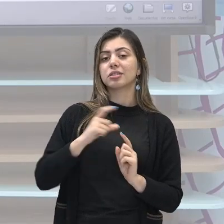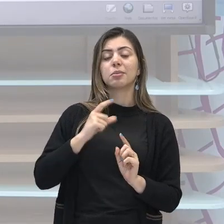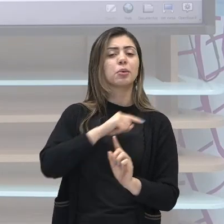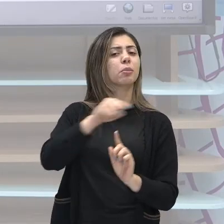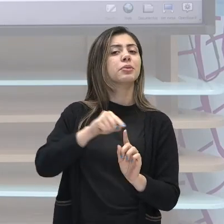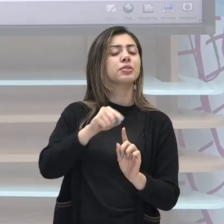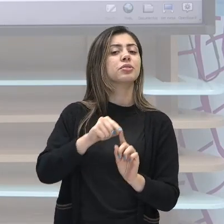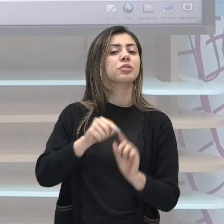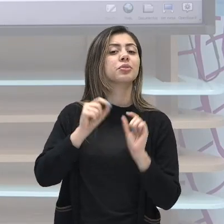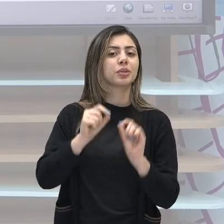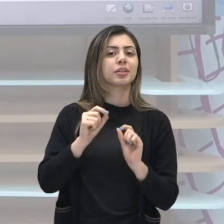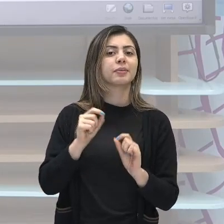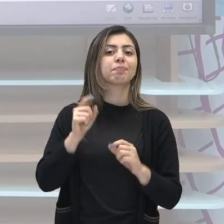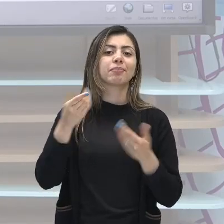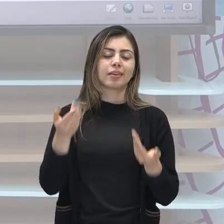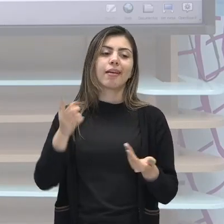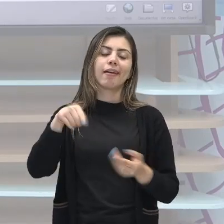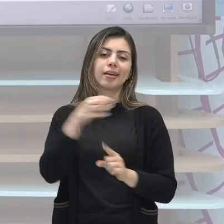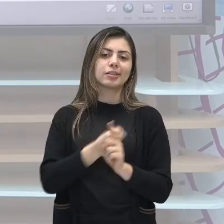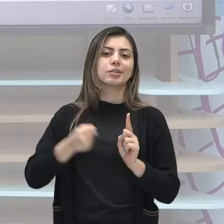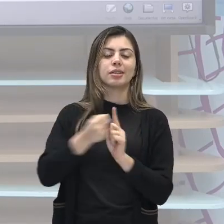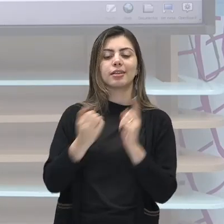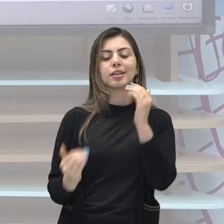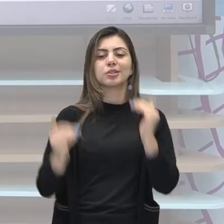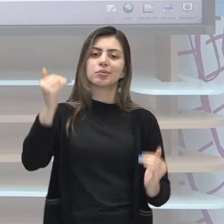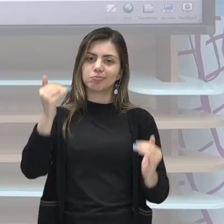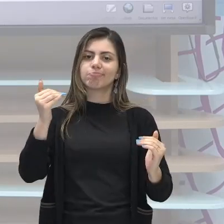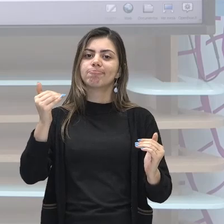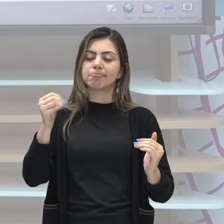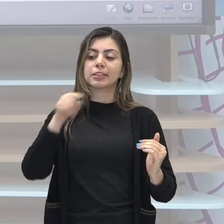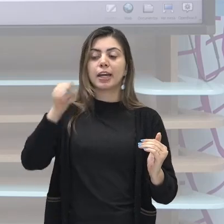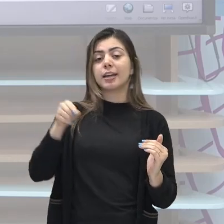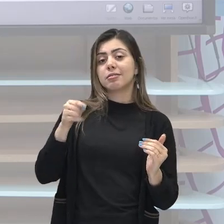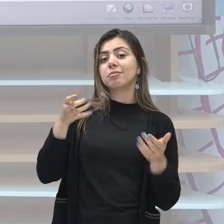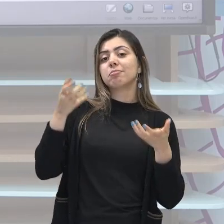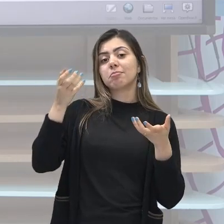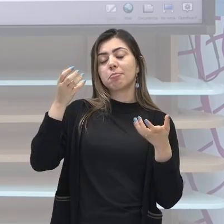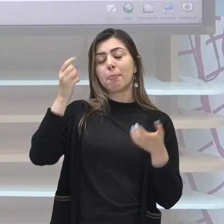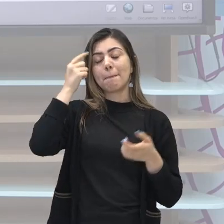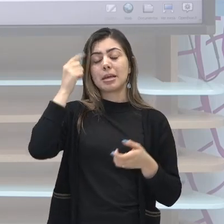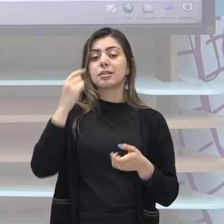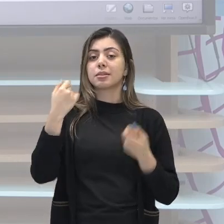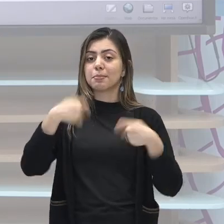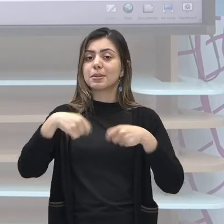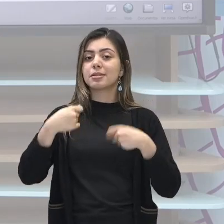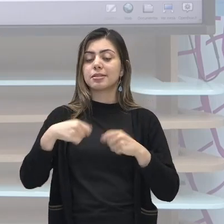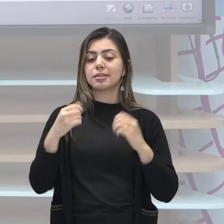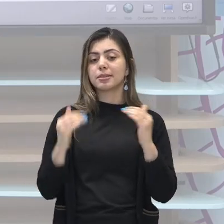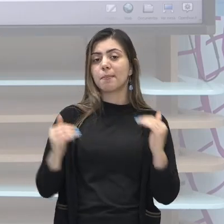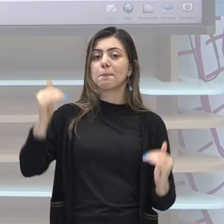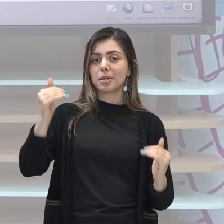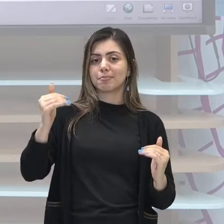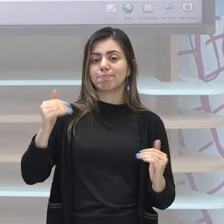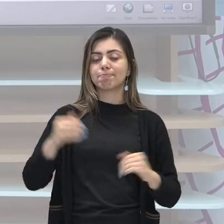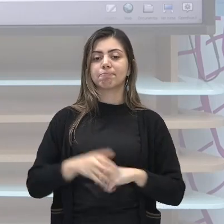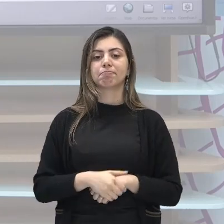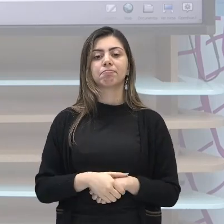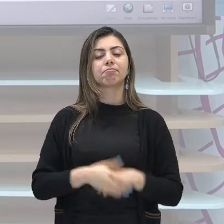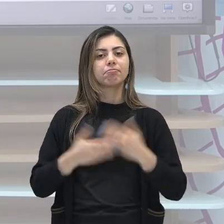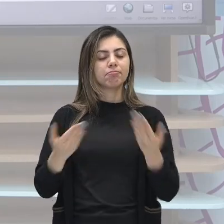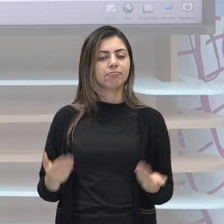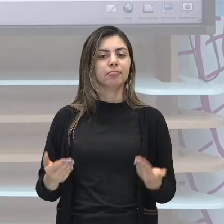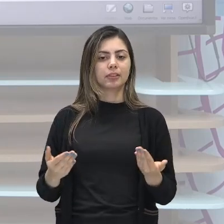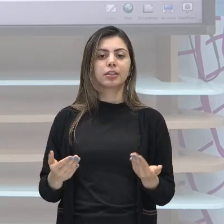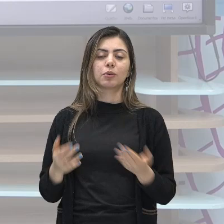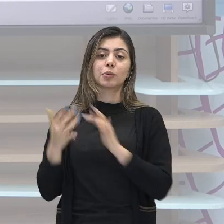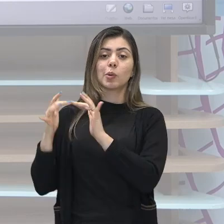quê? A desigualdade, que um seja melhor que o outro. E assim, né, diante do